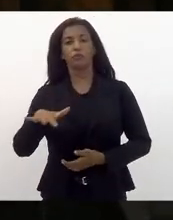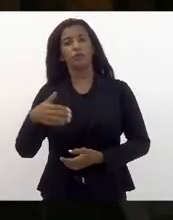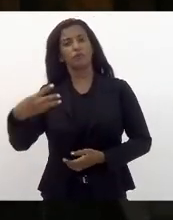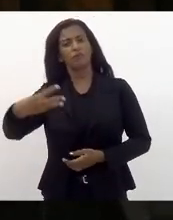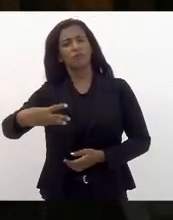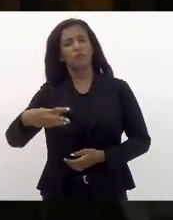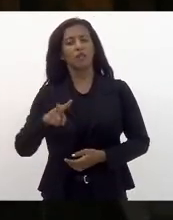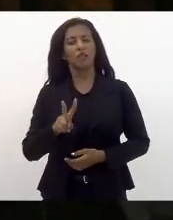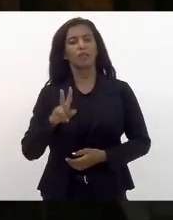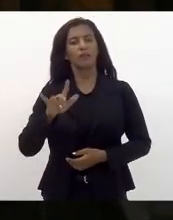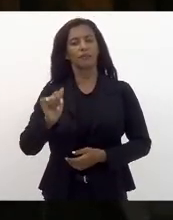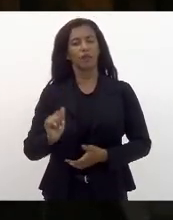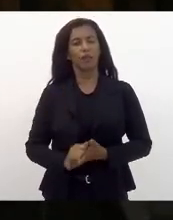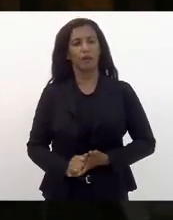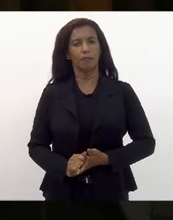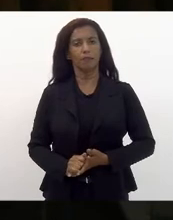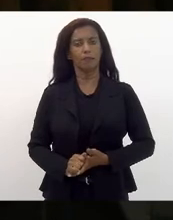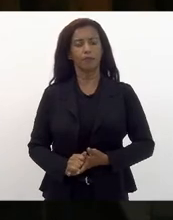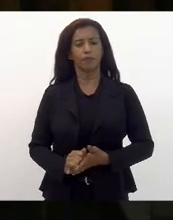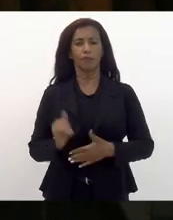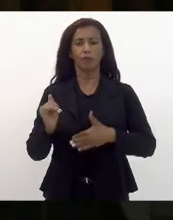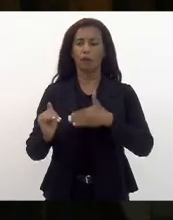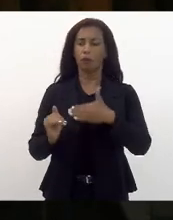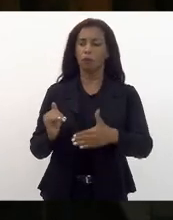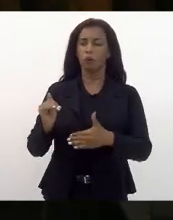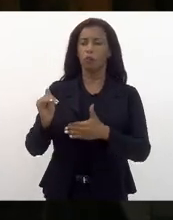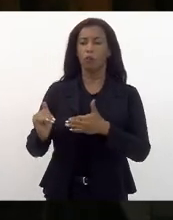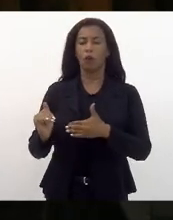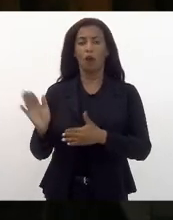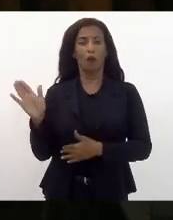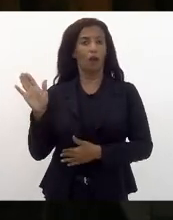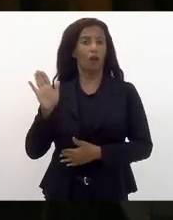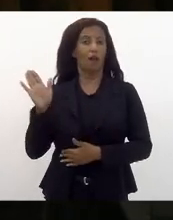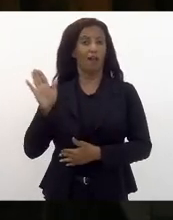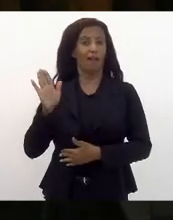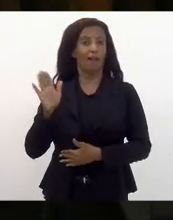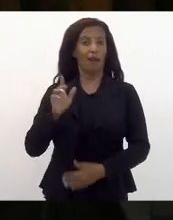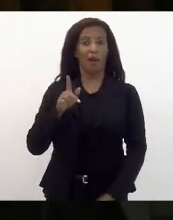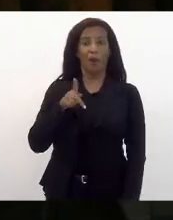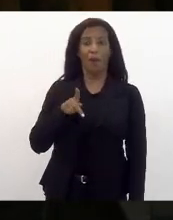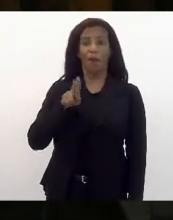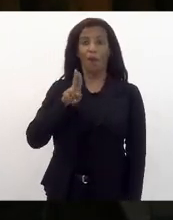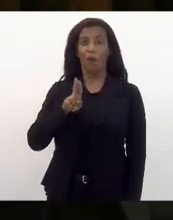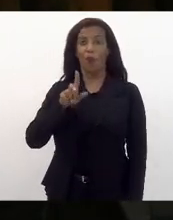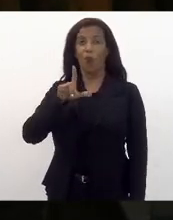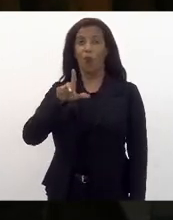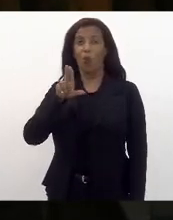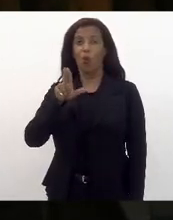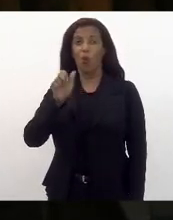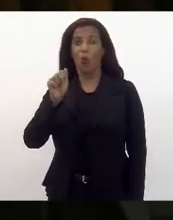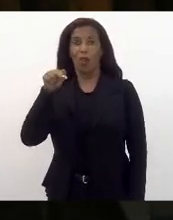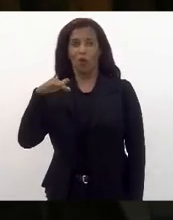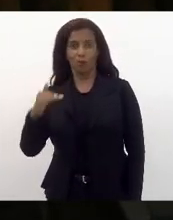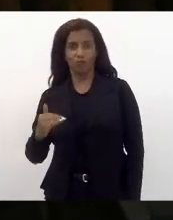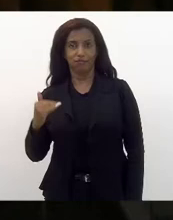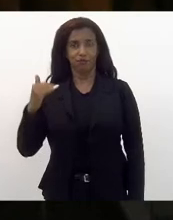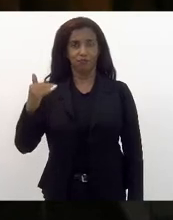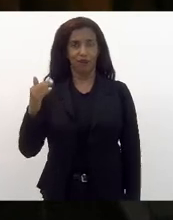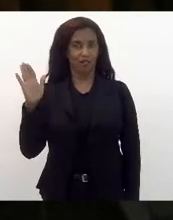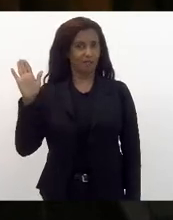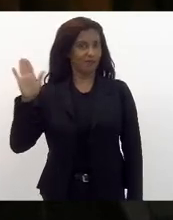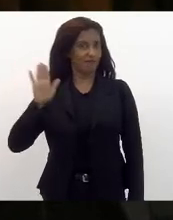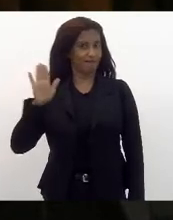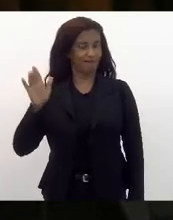terceira via pula os candidatos Eu não falei Lula não falei pulam candidatos nós